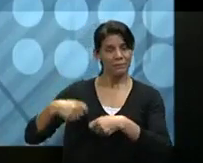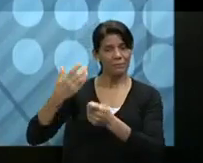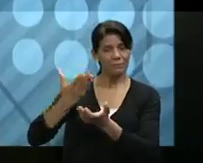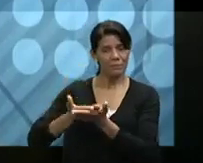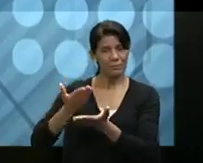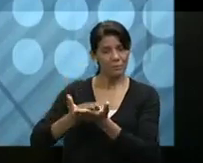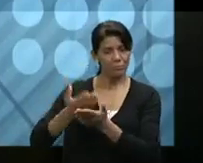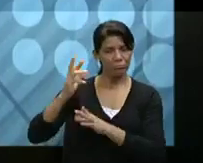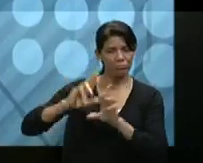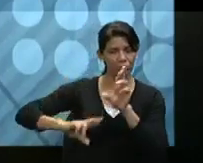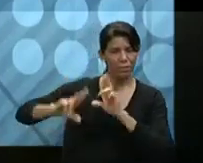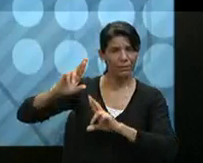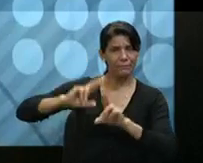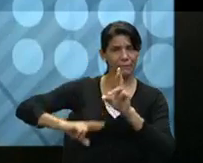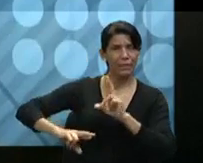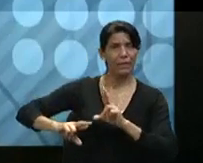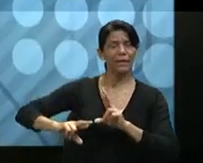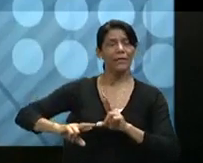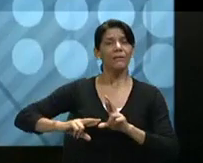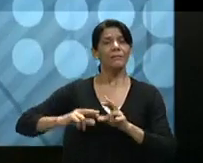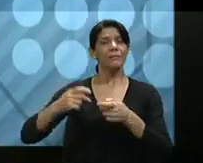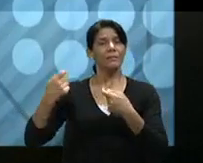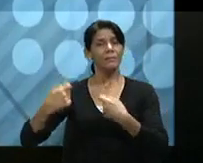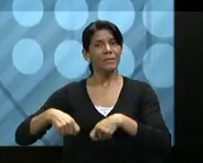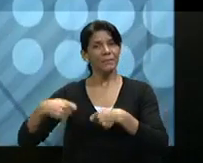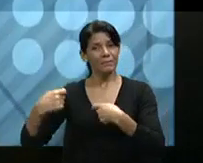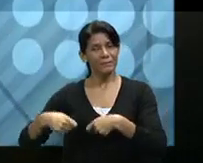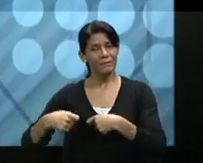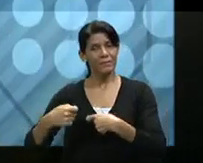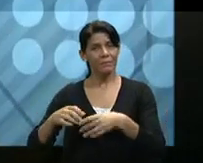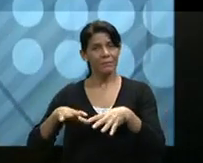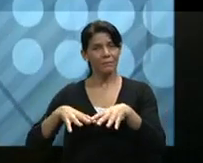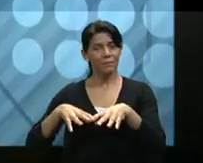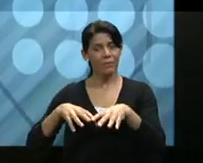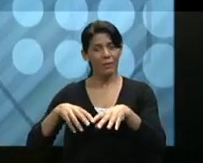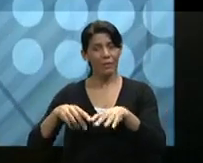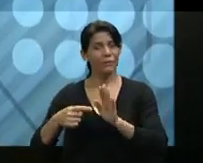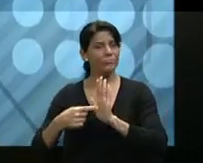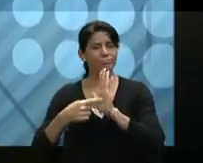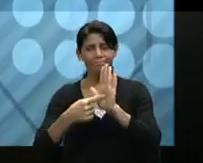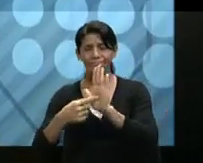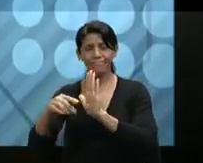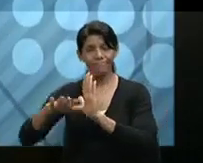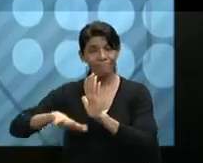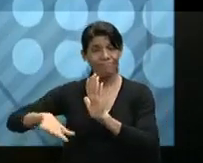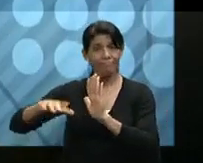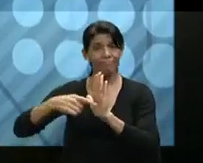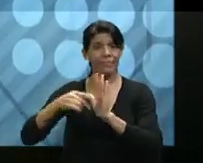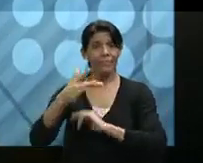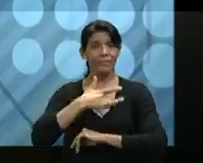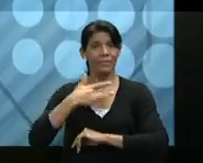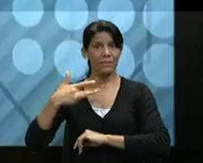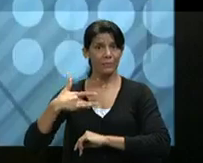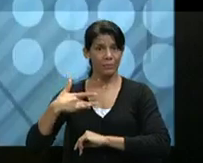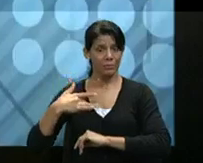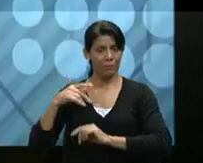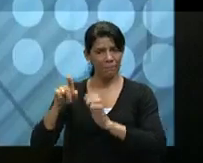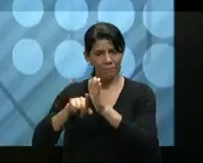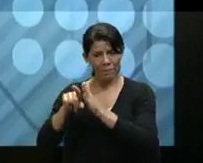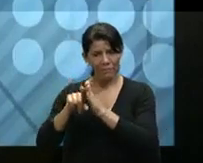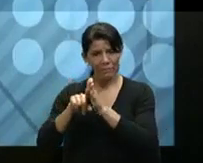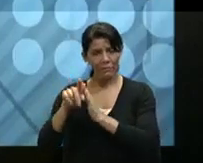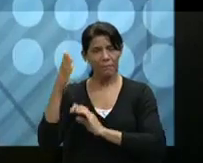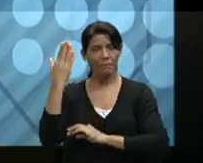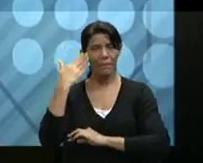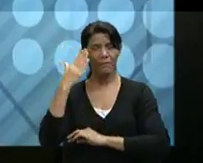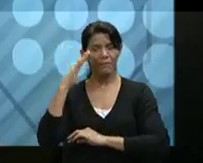estudos, análises, né? São necessárias a formação de indicadores da saúde da população para a gente